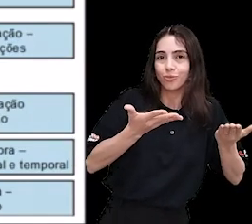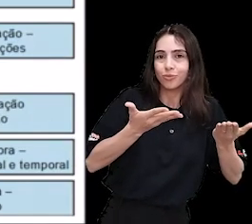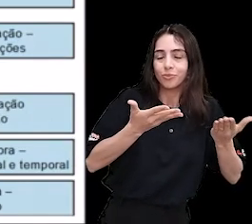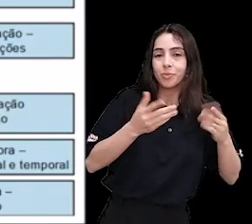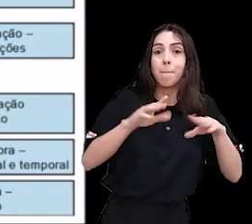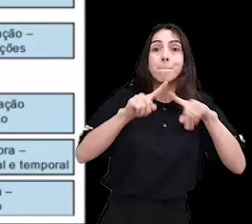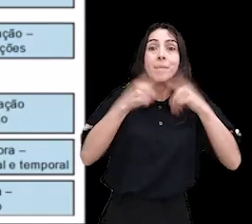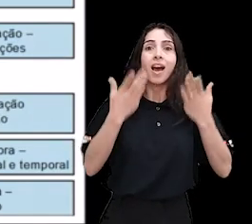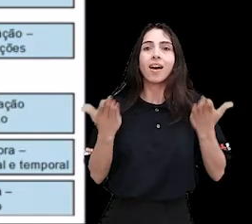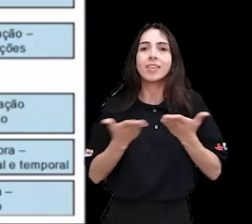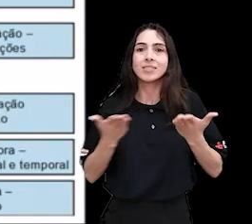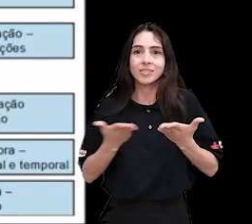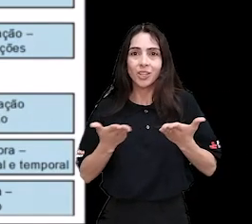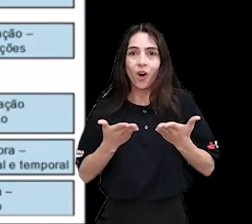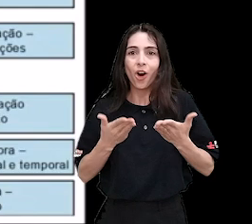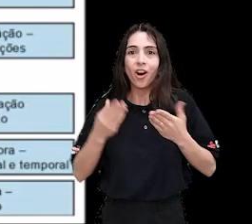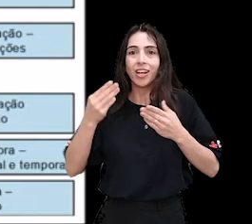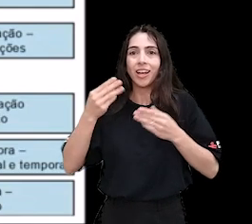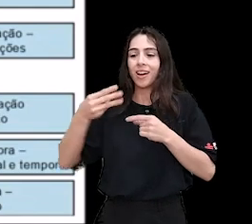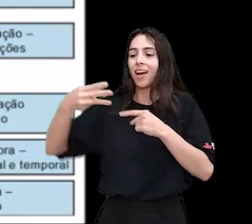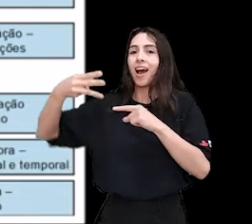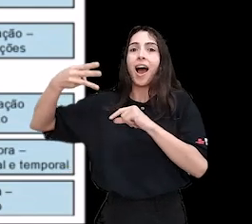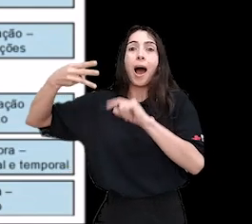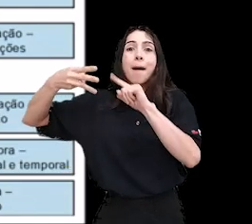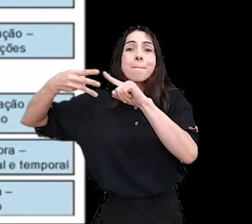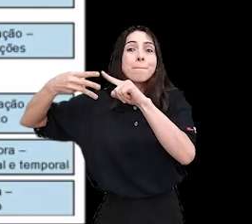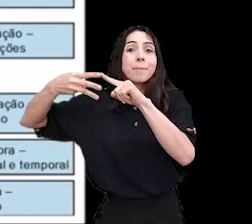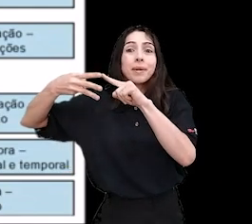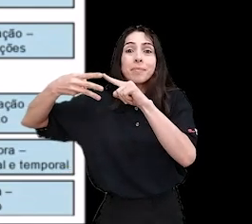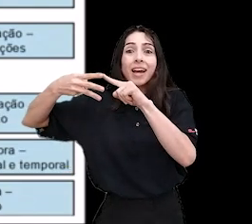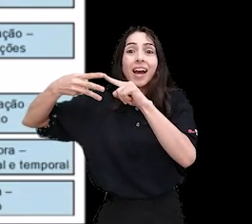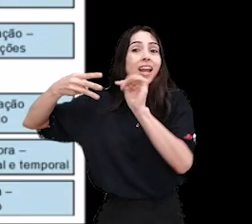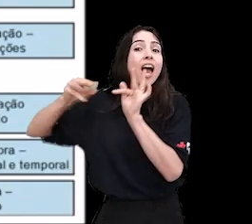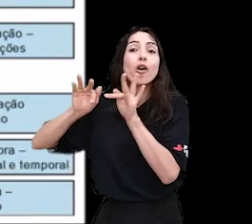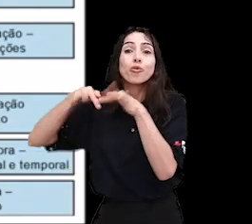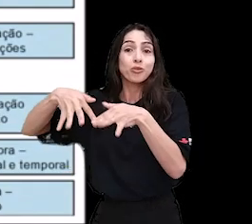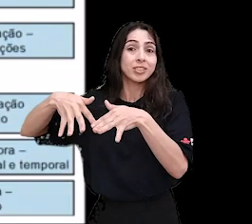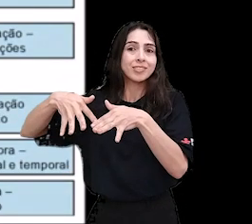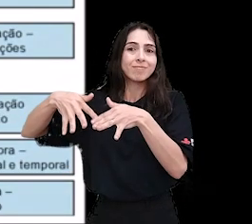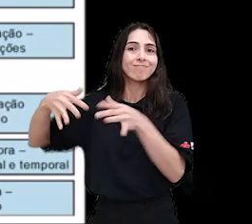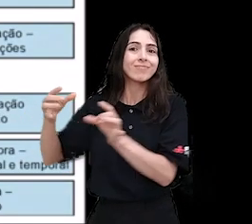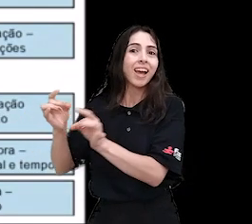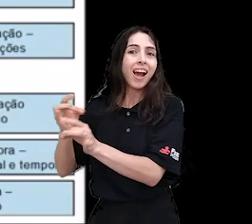Porém, agora, a área primária é a ação final, a